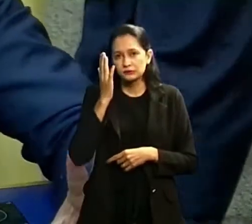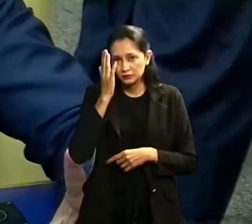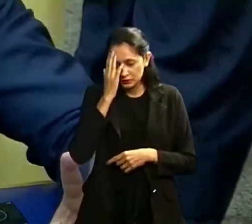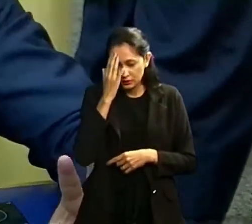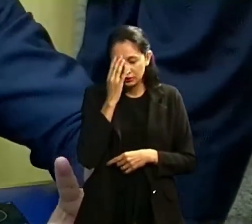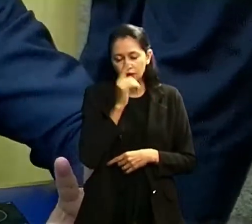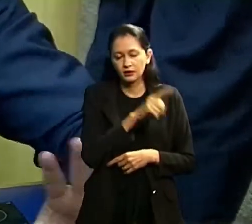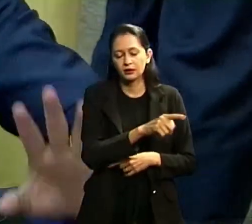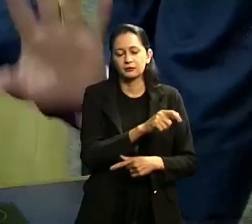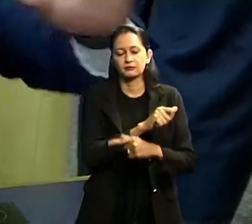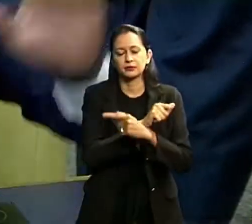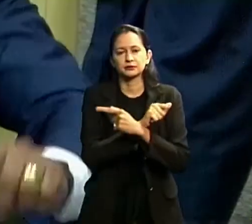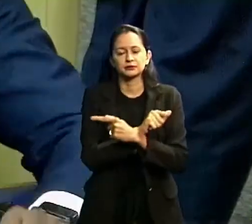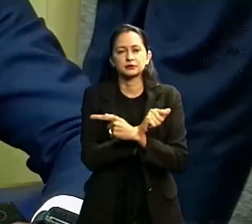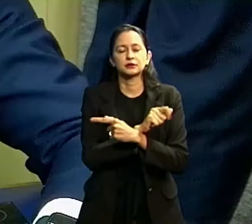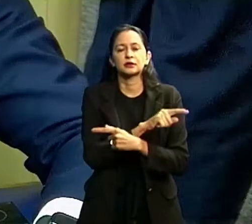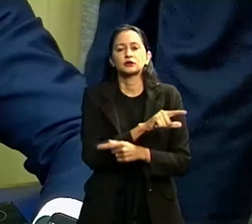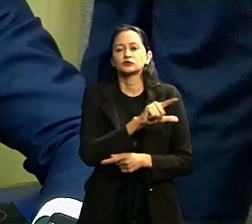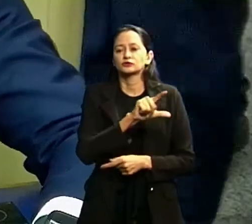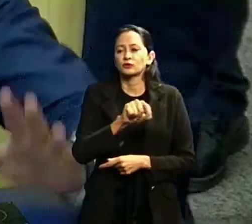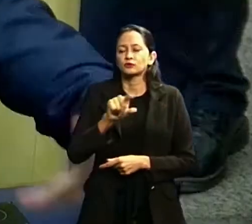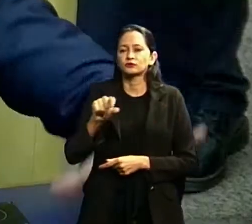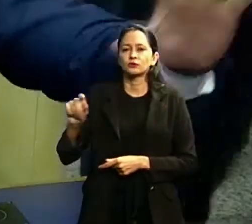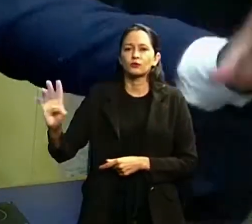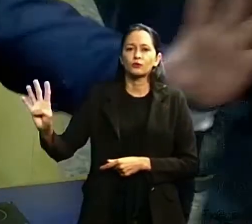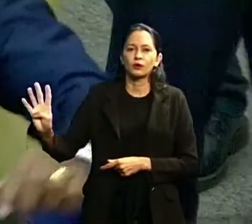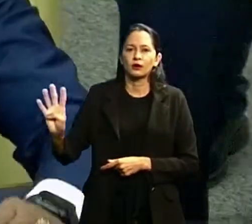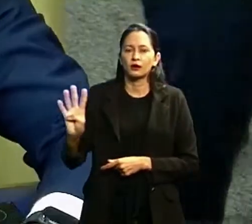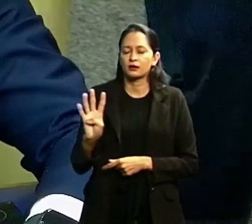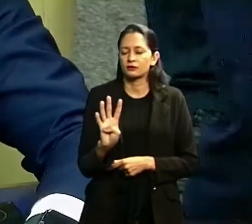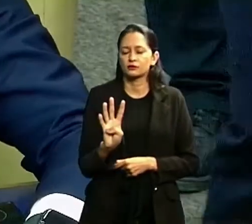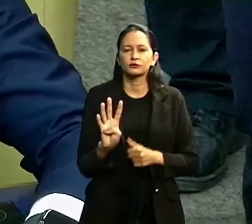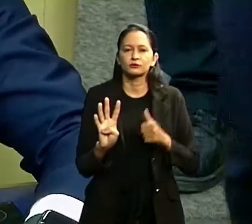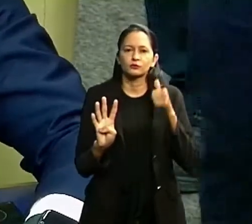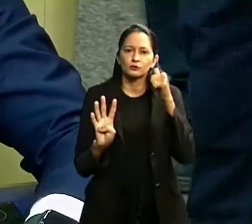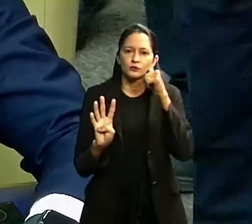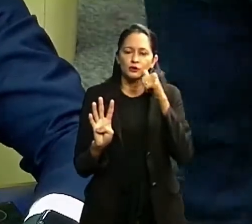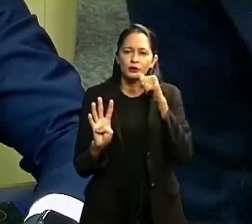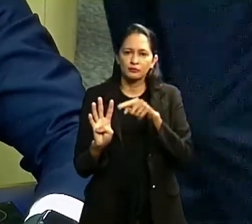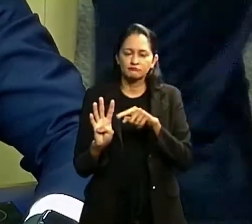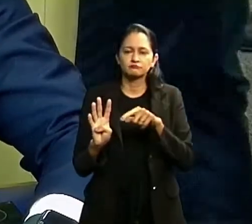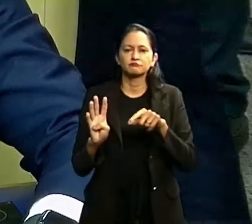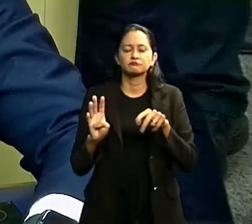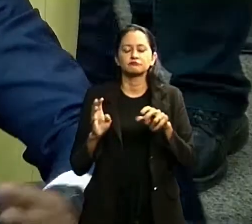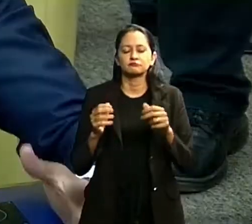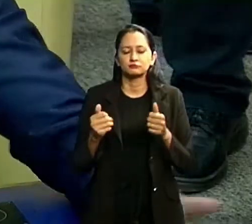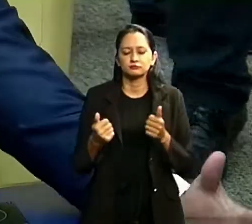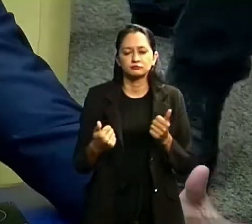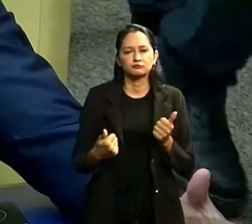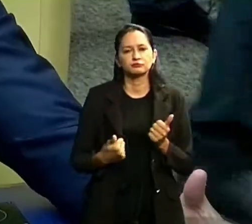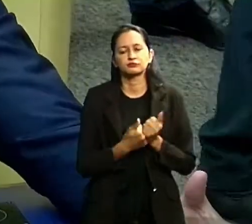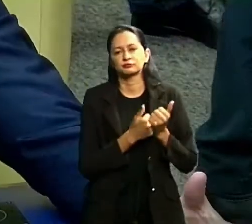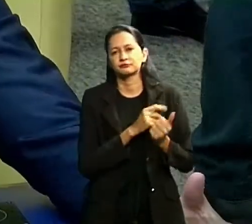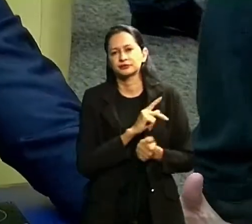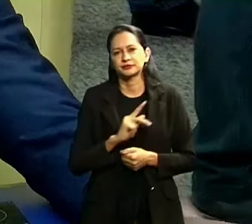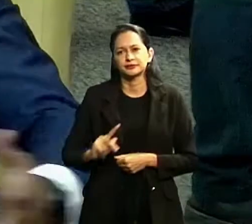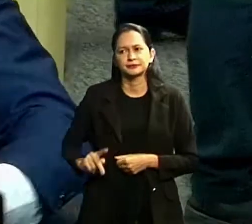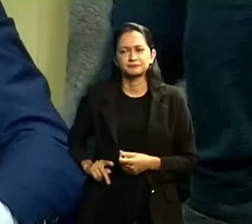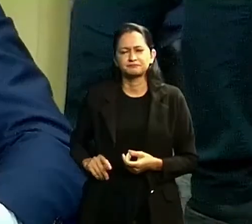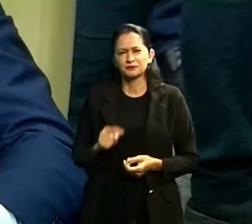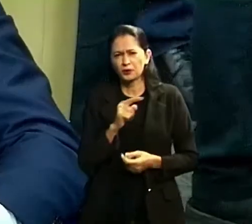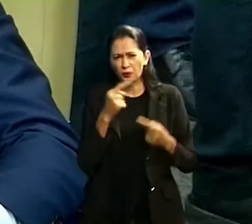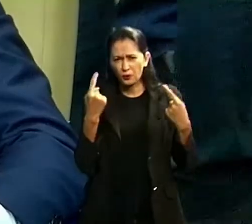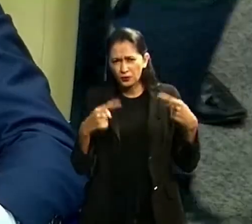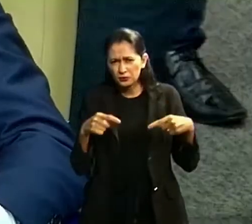de Aparecida, ele nomeou ali 4 mulheres para fazer parte da presidência. Então como que ele é contra